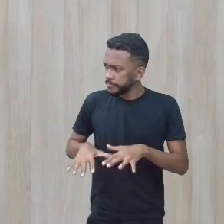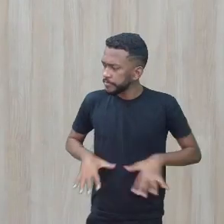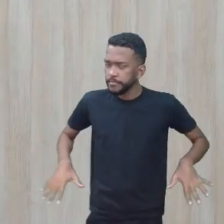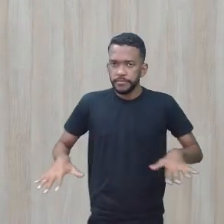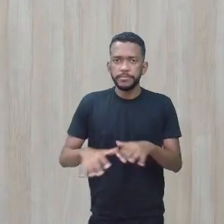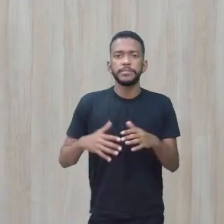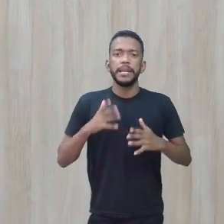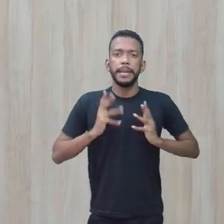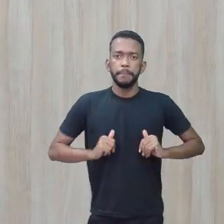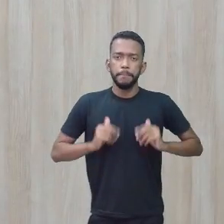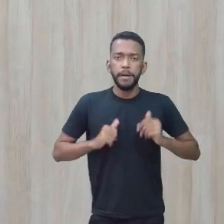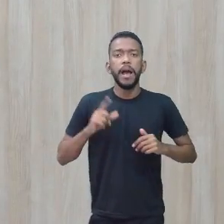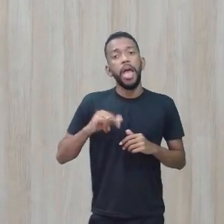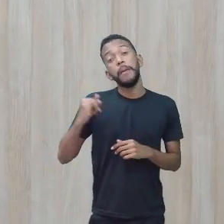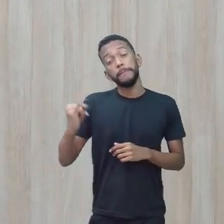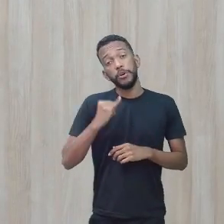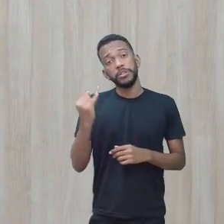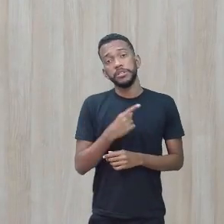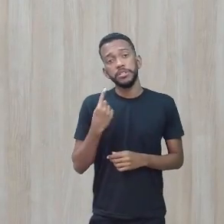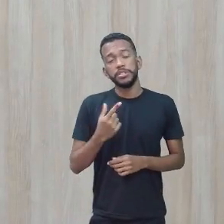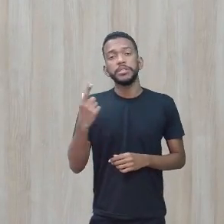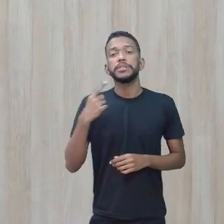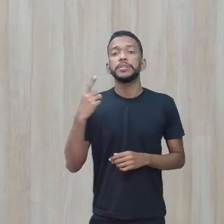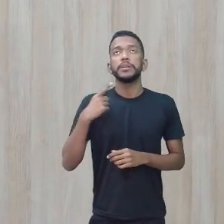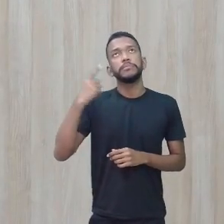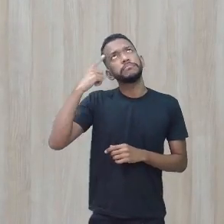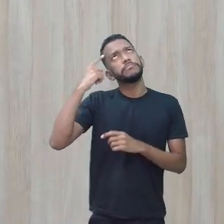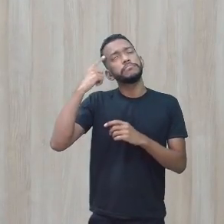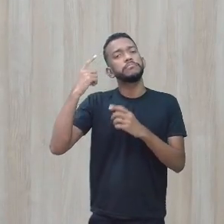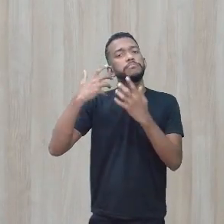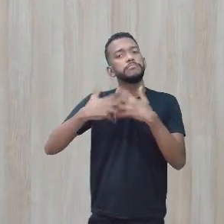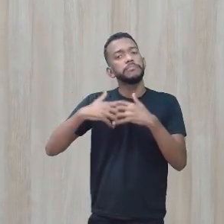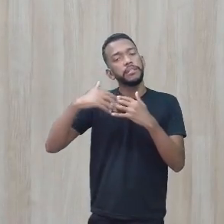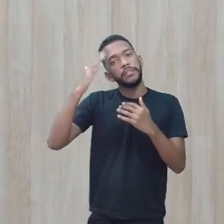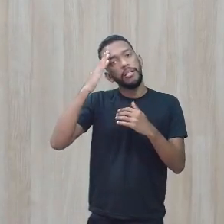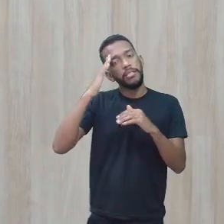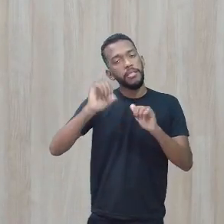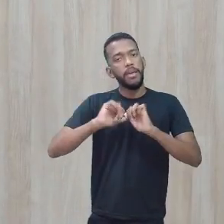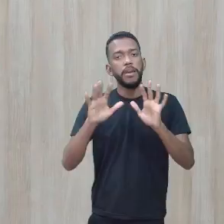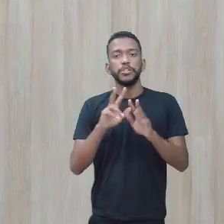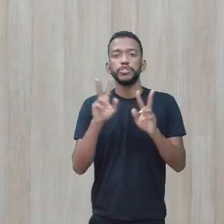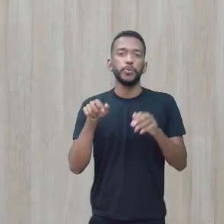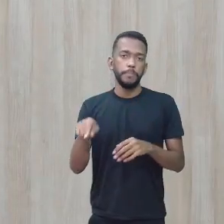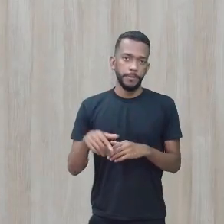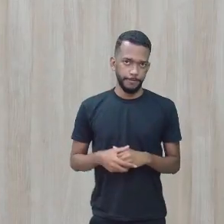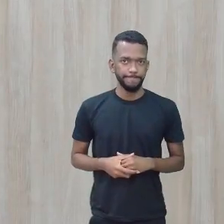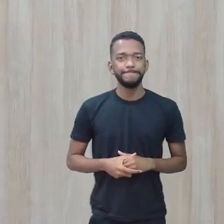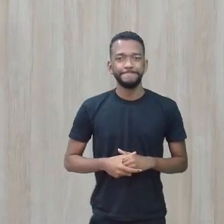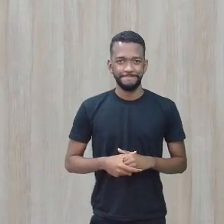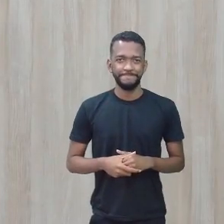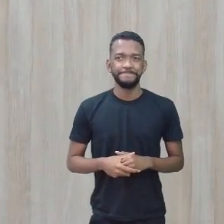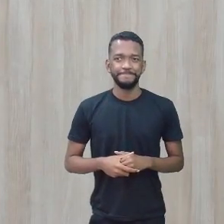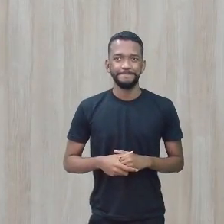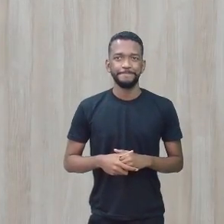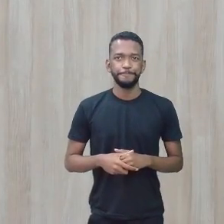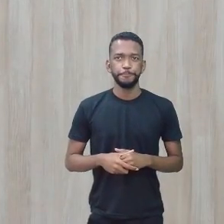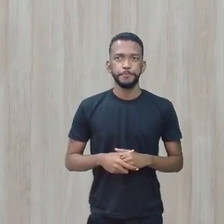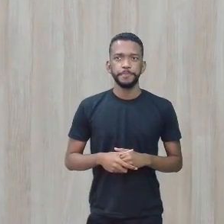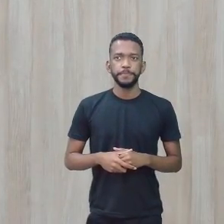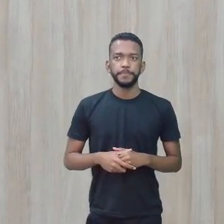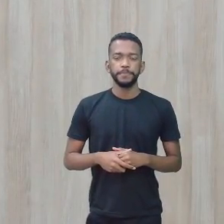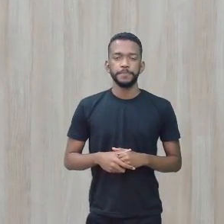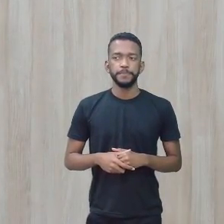casa. Então, é importante que a gente comece a entender essas questões.